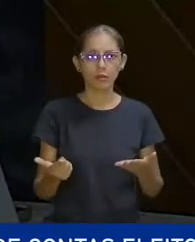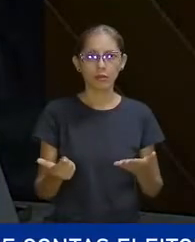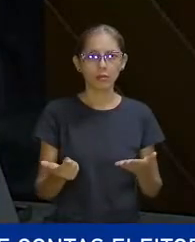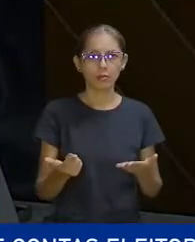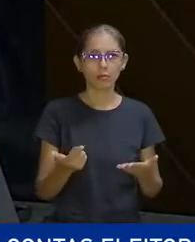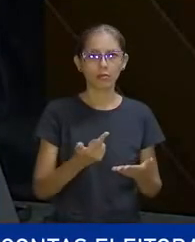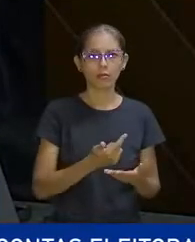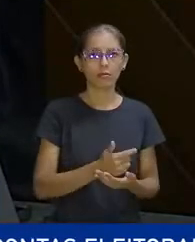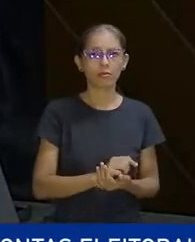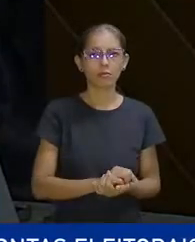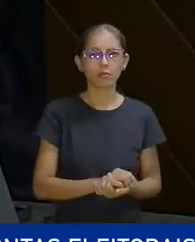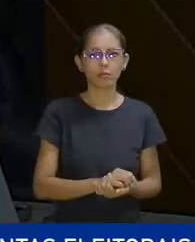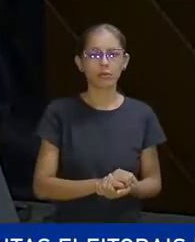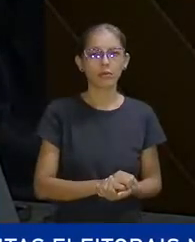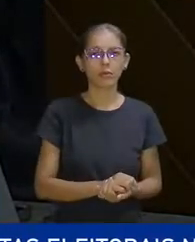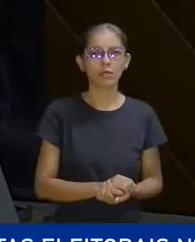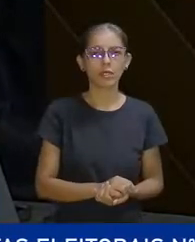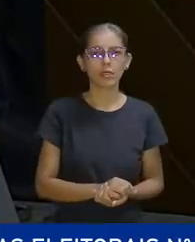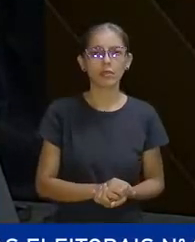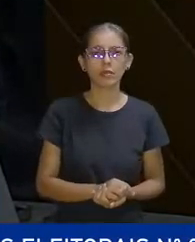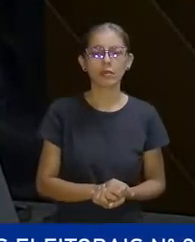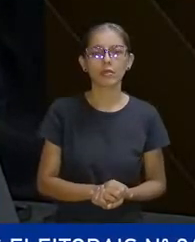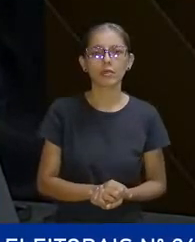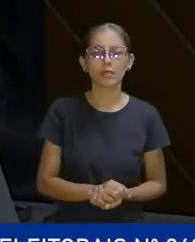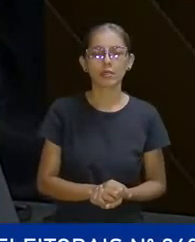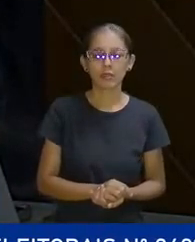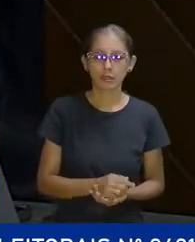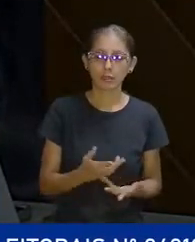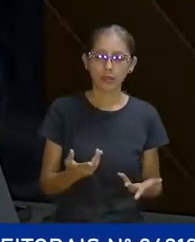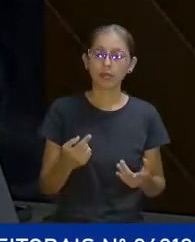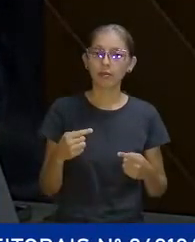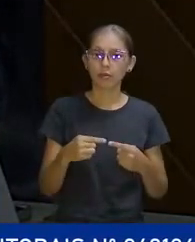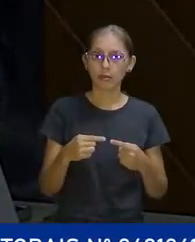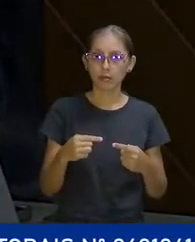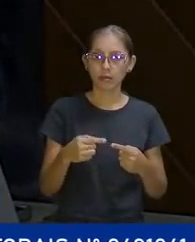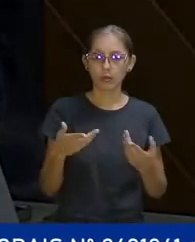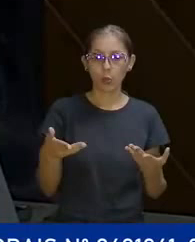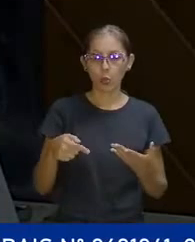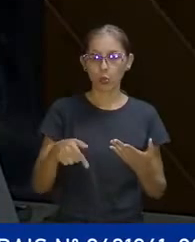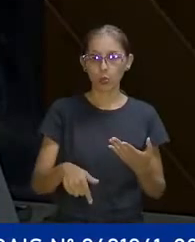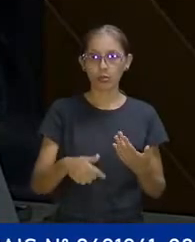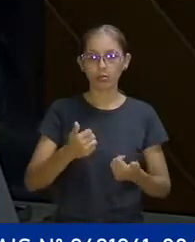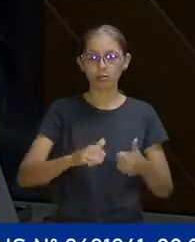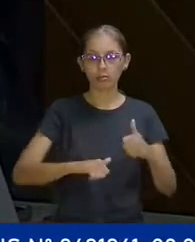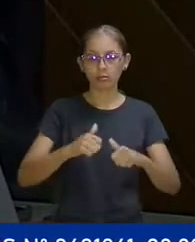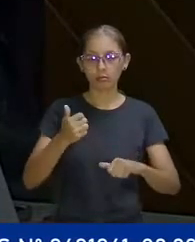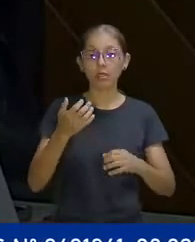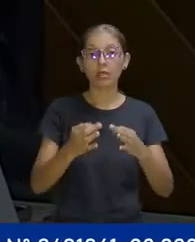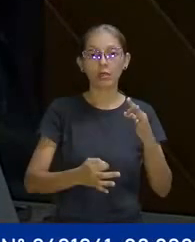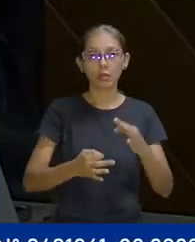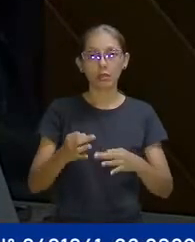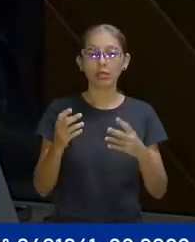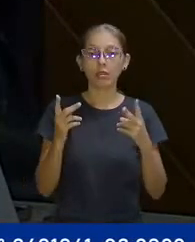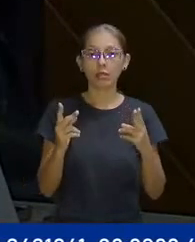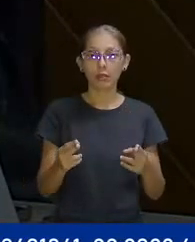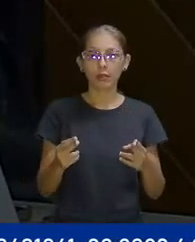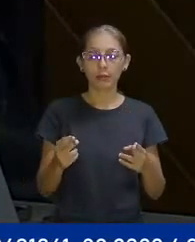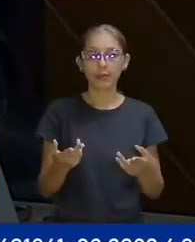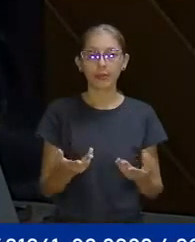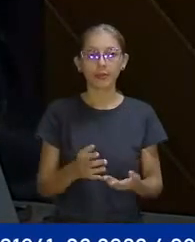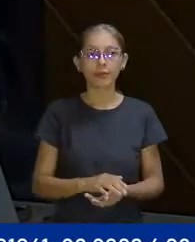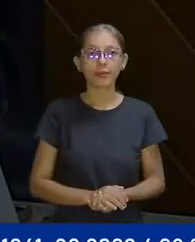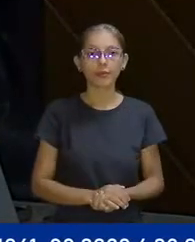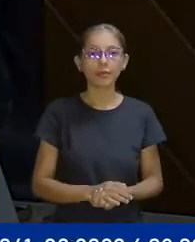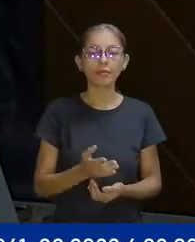21/9/2020. É nessa linha que tem decidido essa Corte, conforme julgado da relatoria da eminente juíza